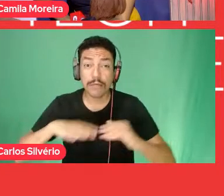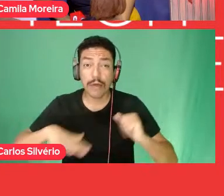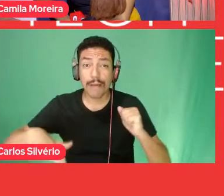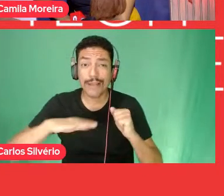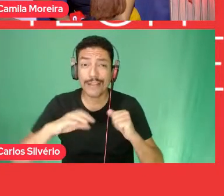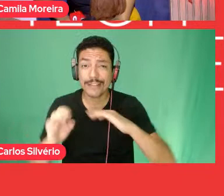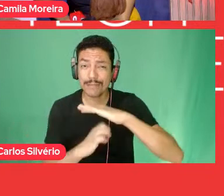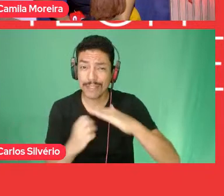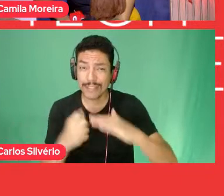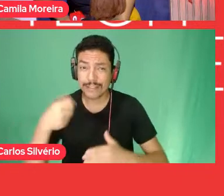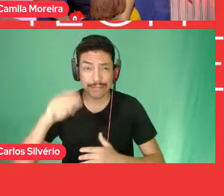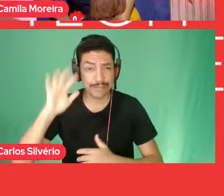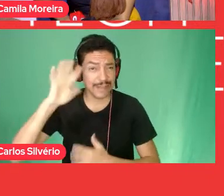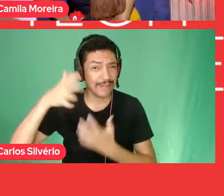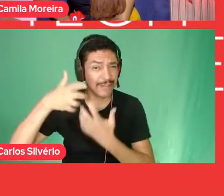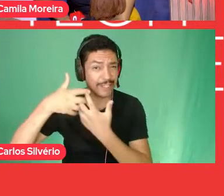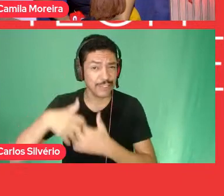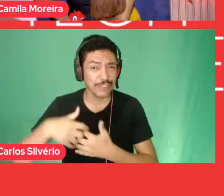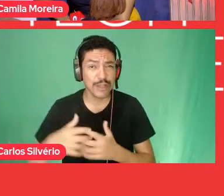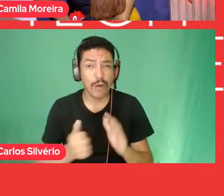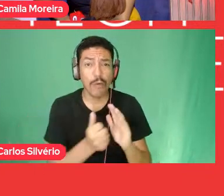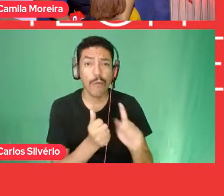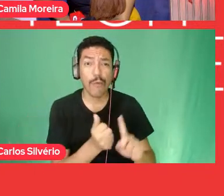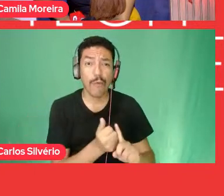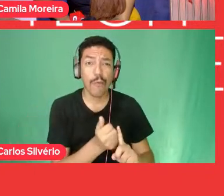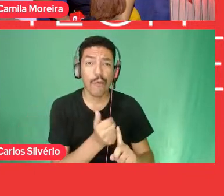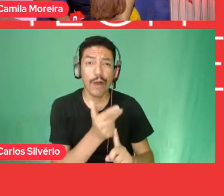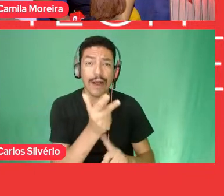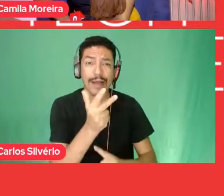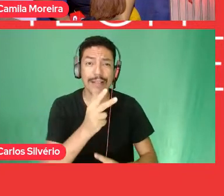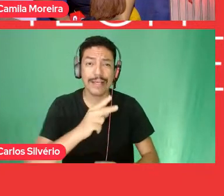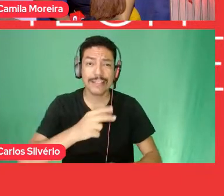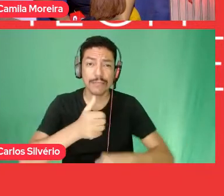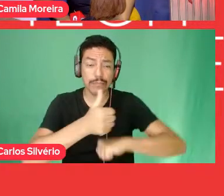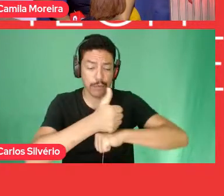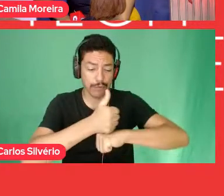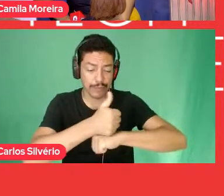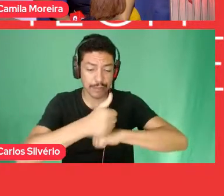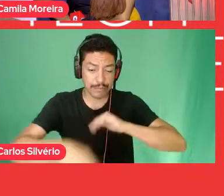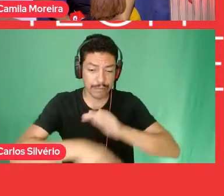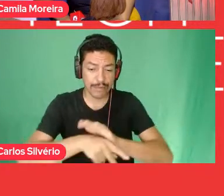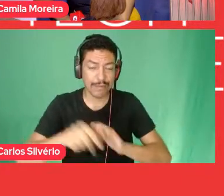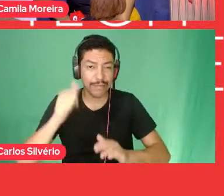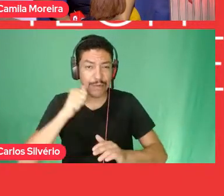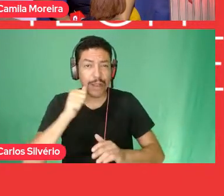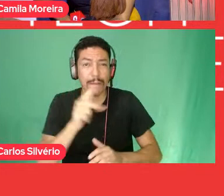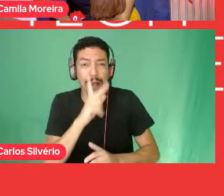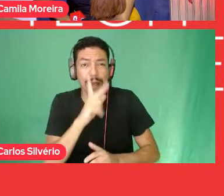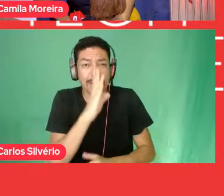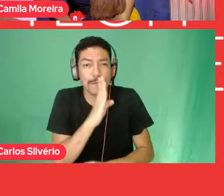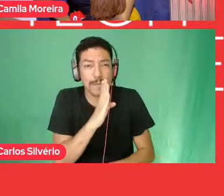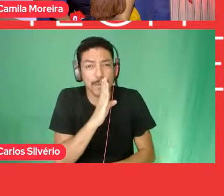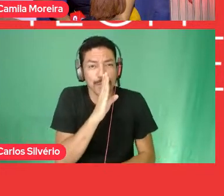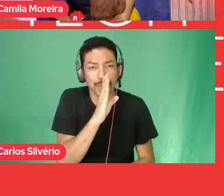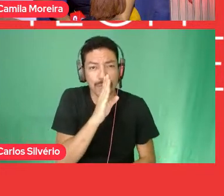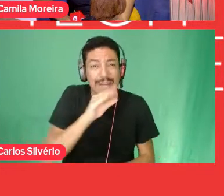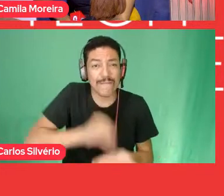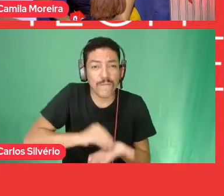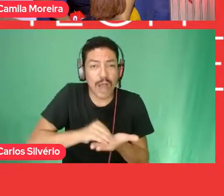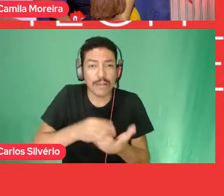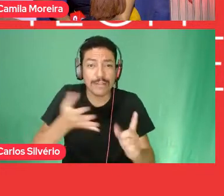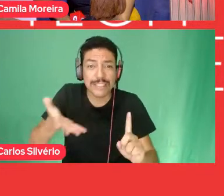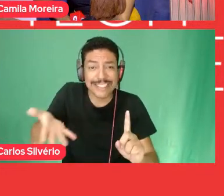precisa refletir, quantas carreiras femininas estão ali estancadas? Quantos pequenos empurrõezinhos, né?